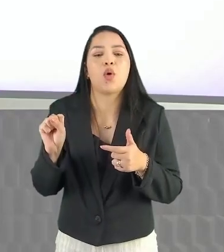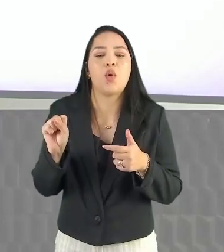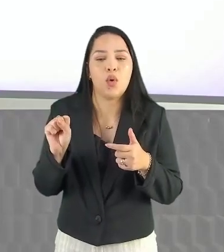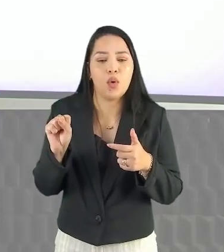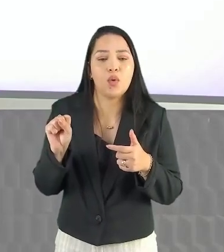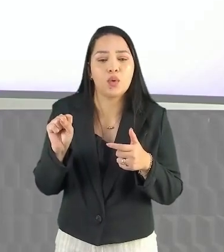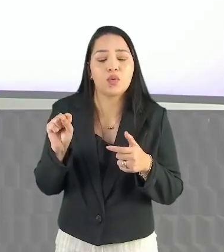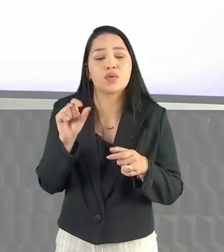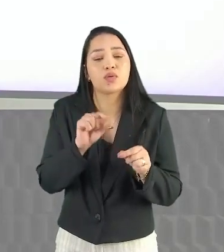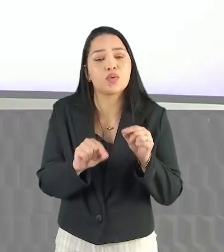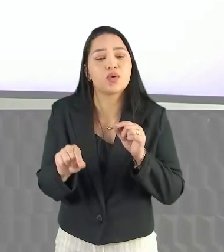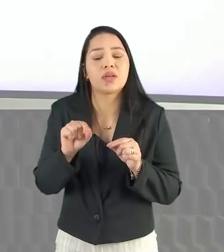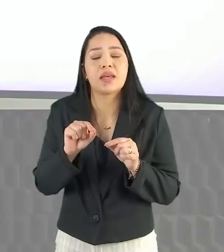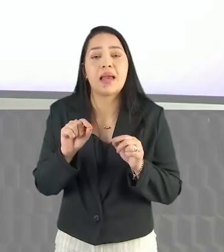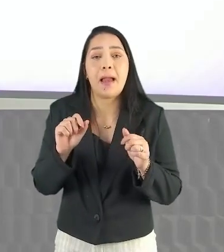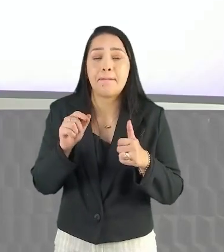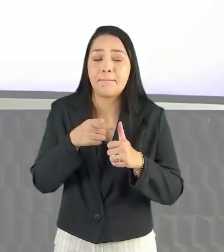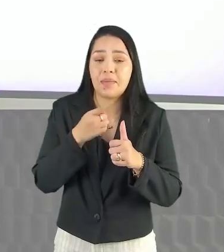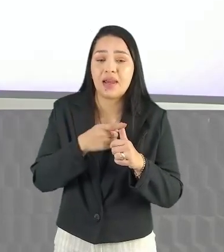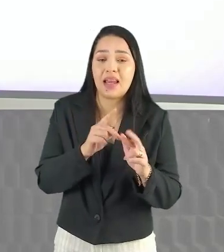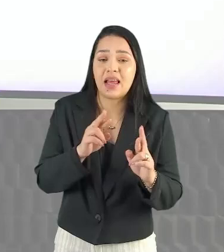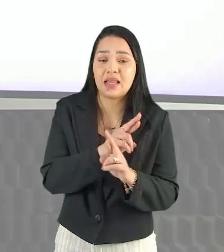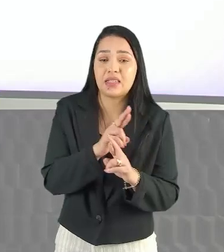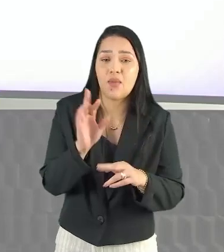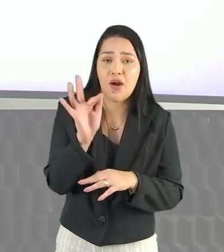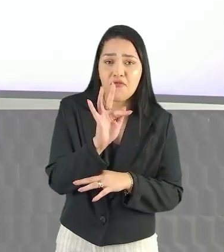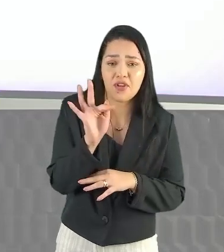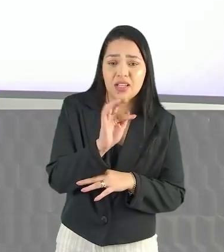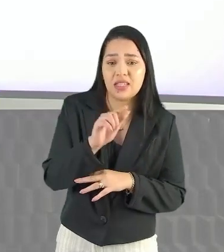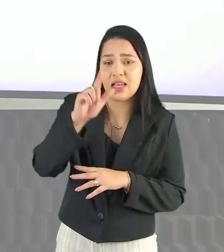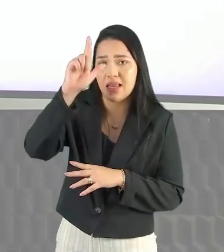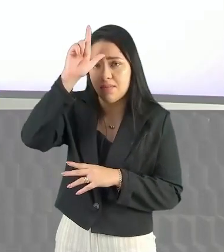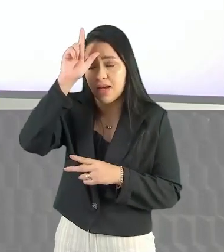Né? A primeira é em relação à França e à Alemanha,